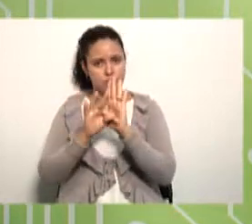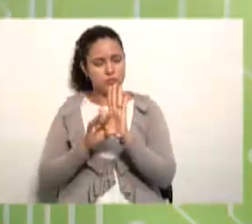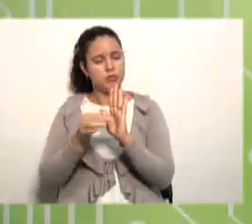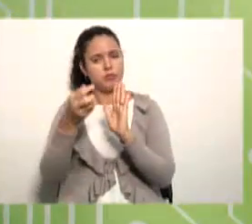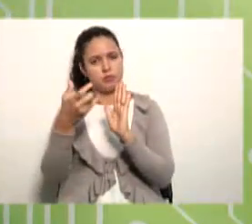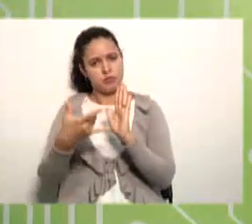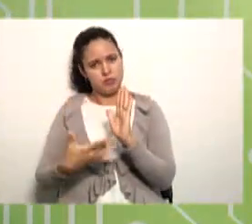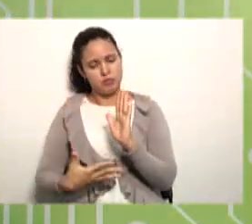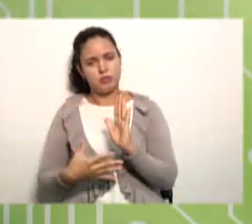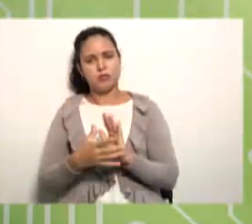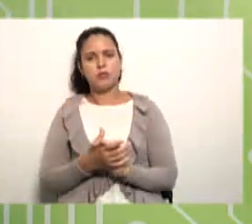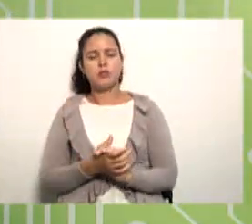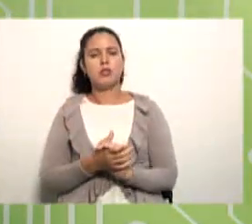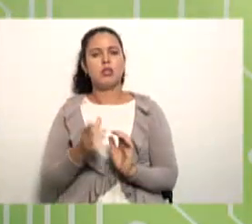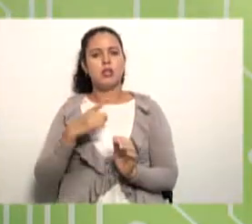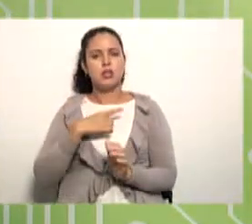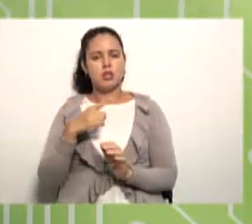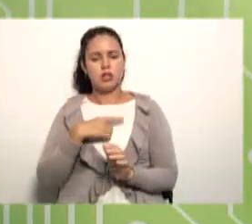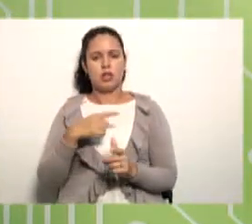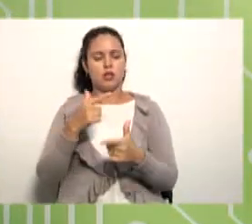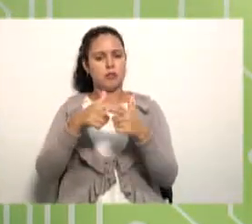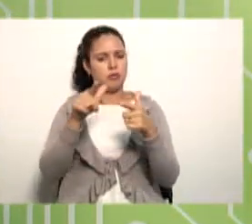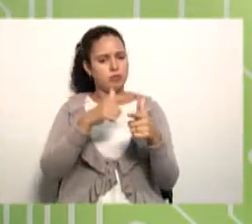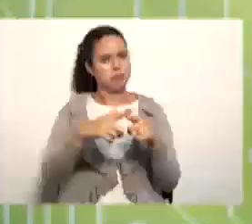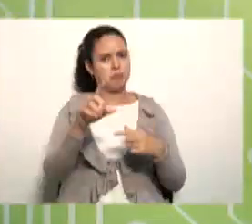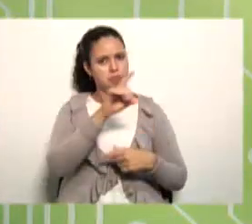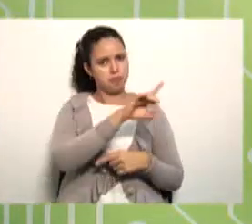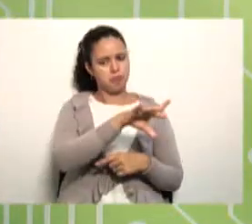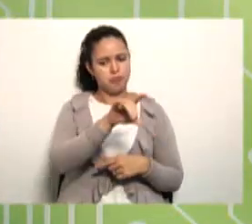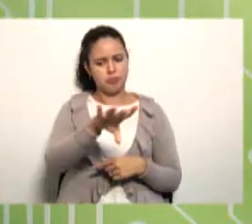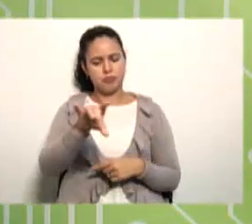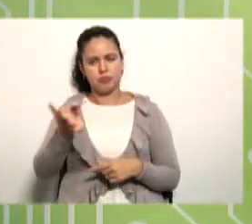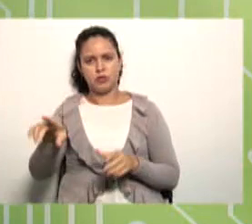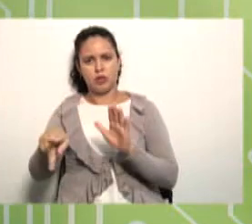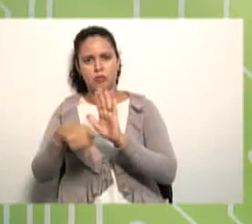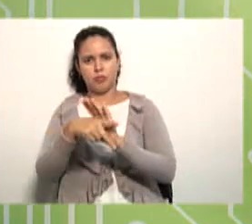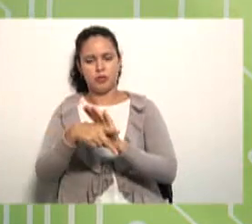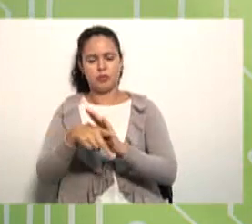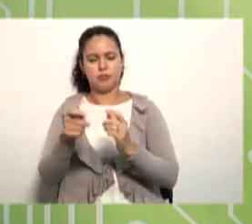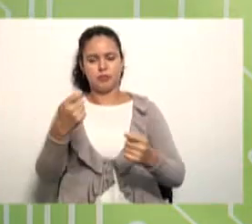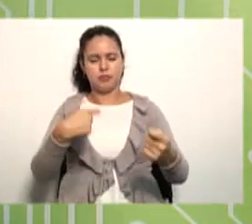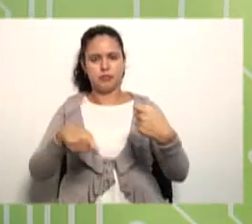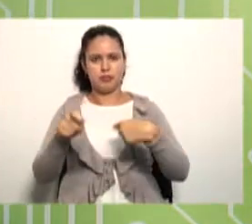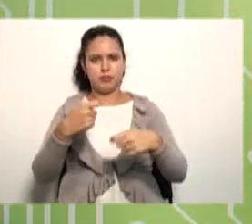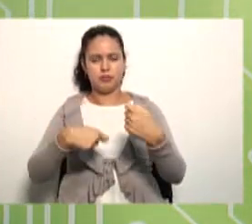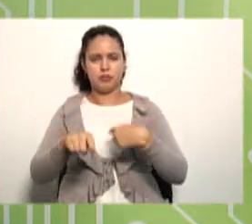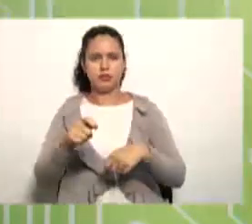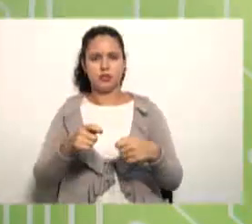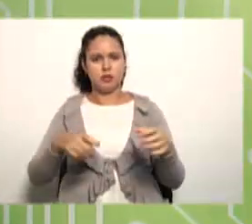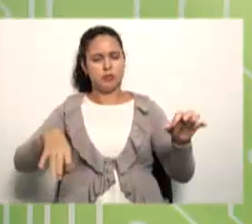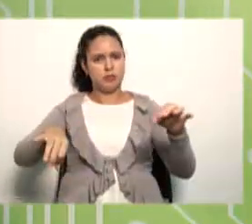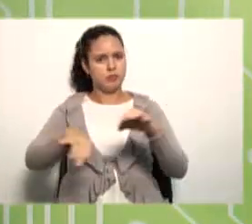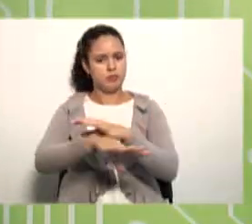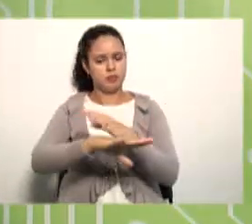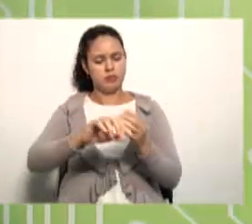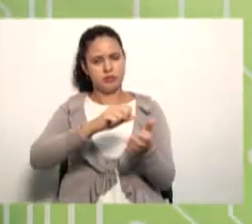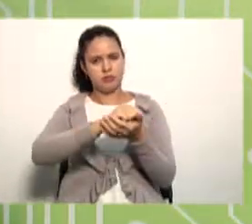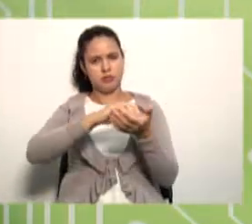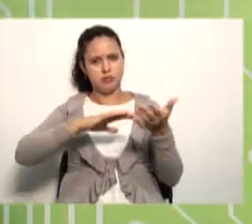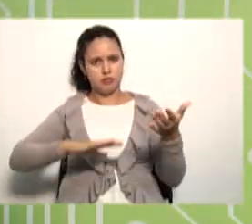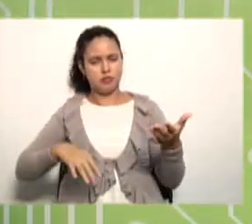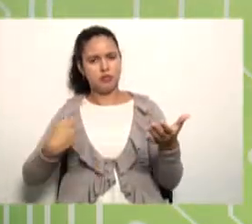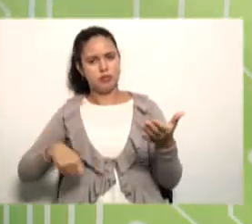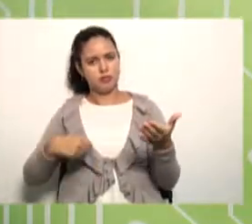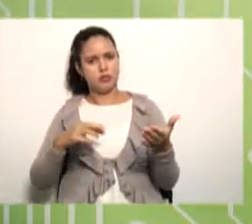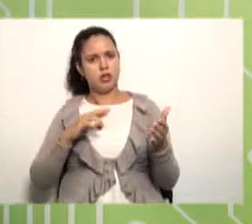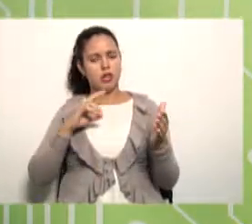entanto, existem problemas também que são particulares para cada uma das economias. Para concluir a atividade de hoje, foi necessário que você